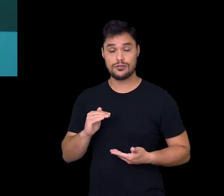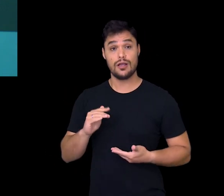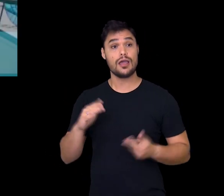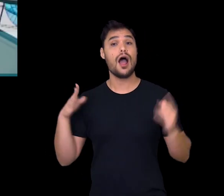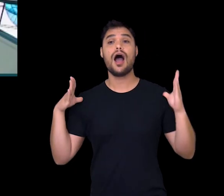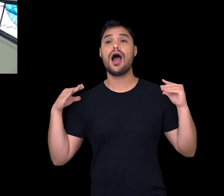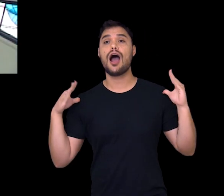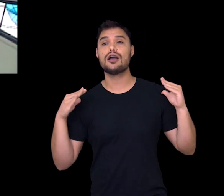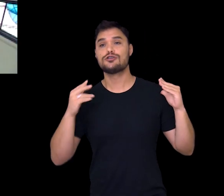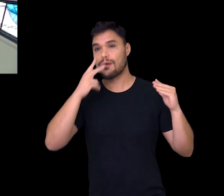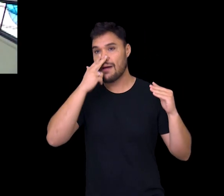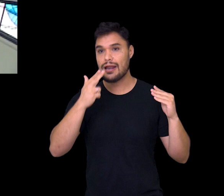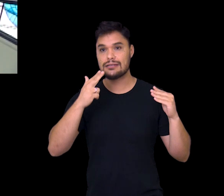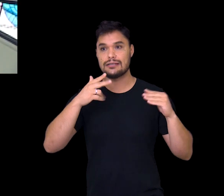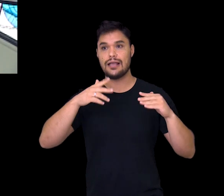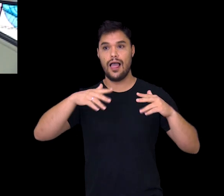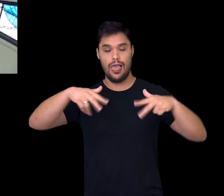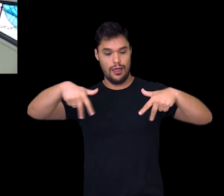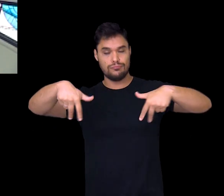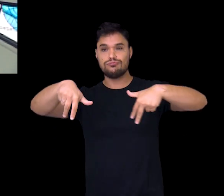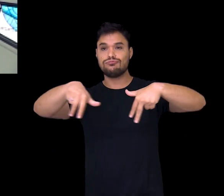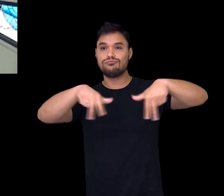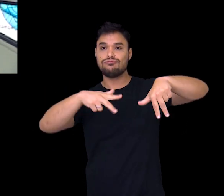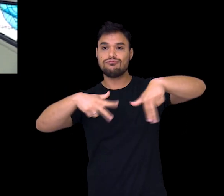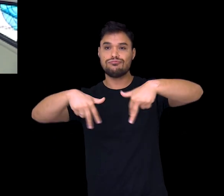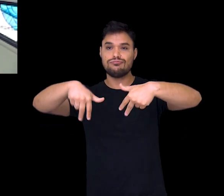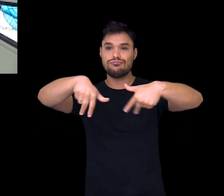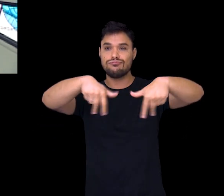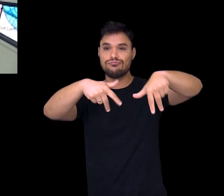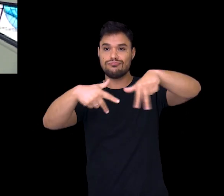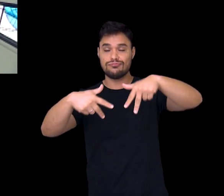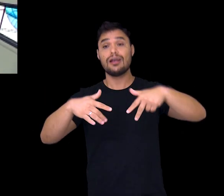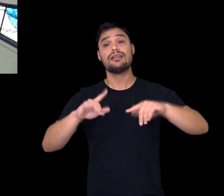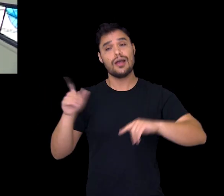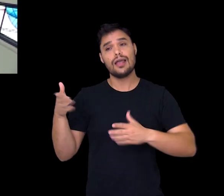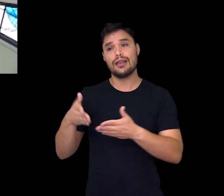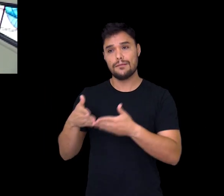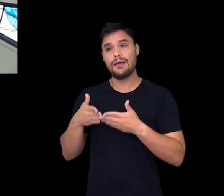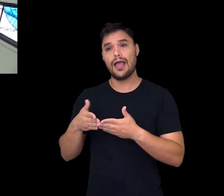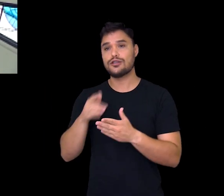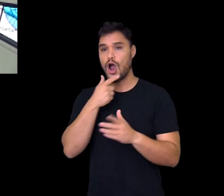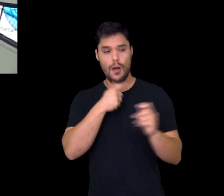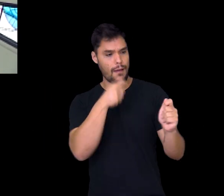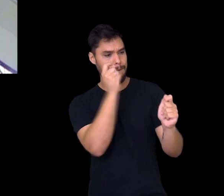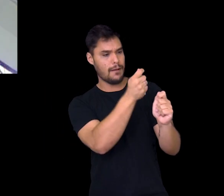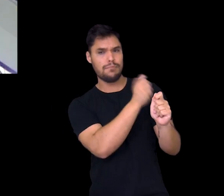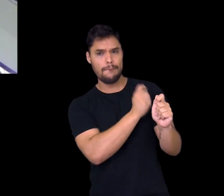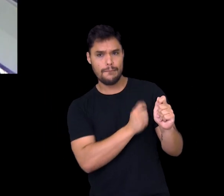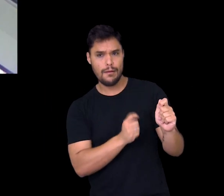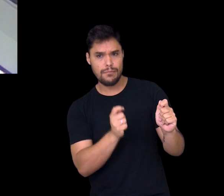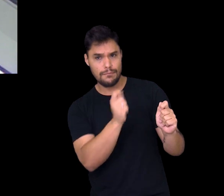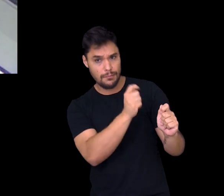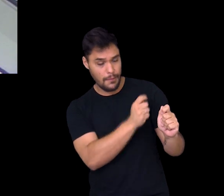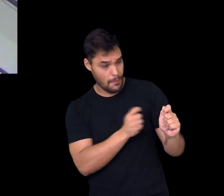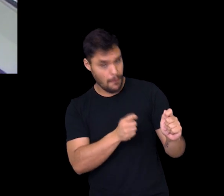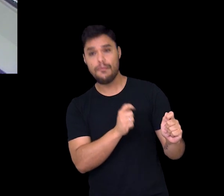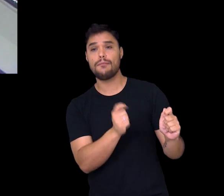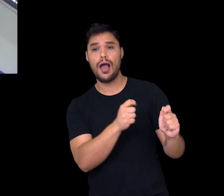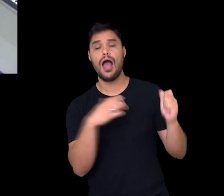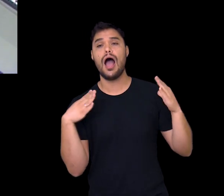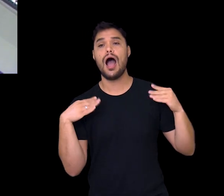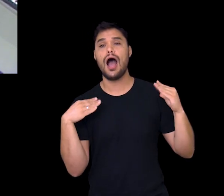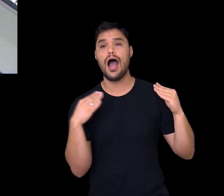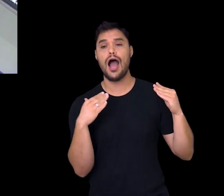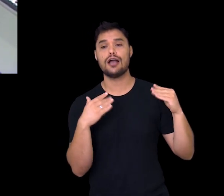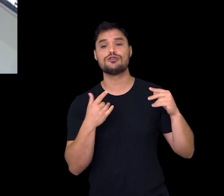estar flutuando. Anjos da catedral. Então ele pede ao escultor, para fazer o Sesquiate, para fazer um anjo bem leve, que ele